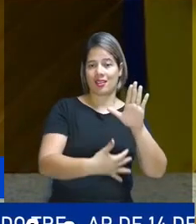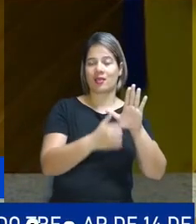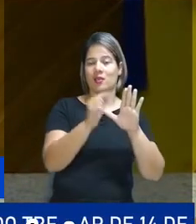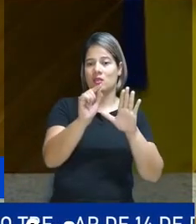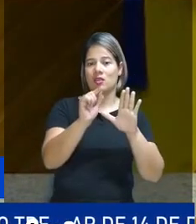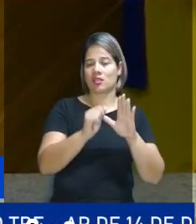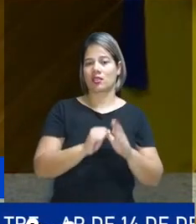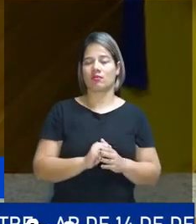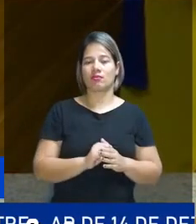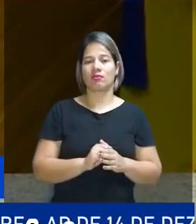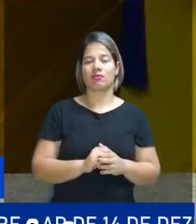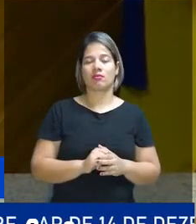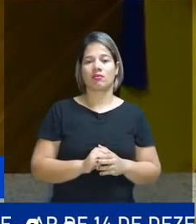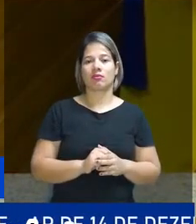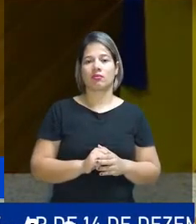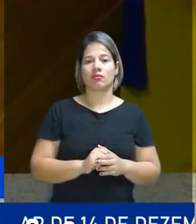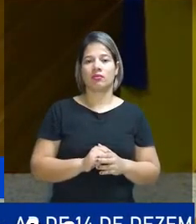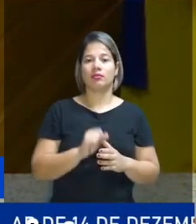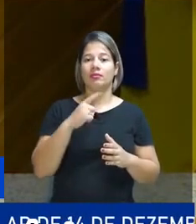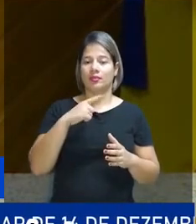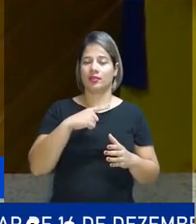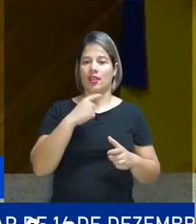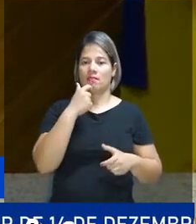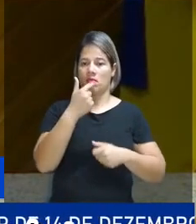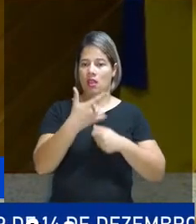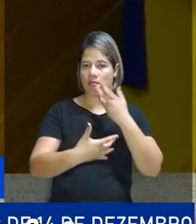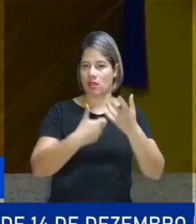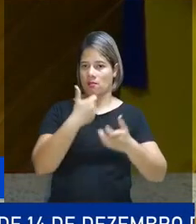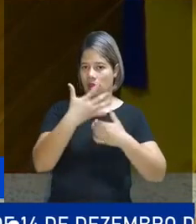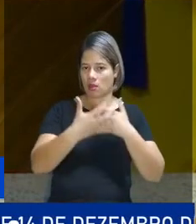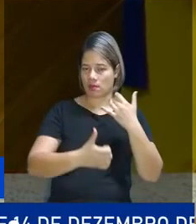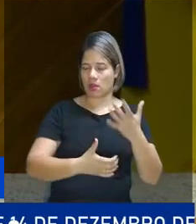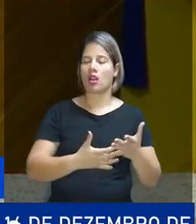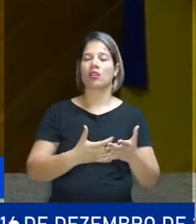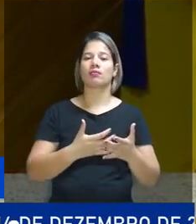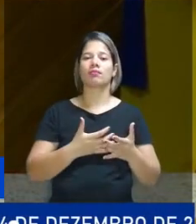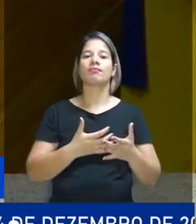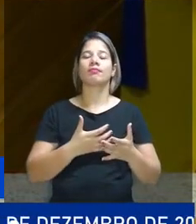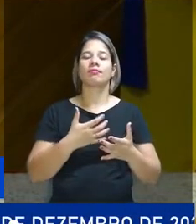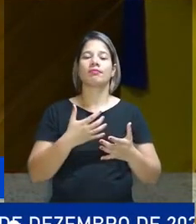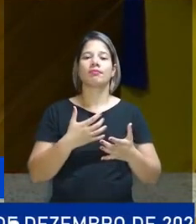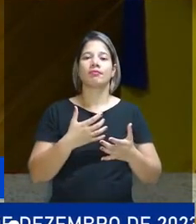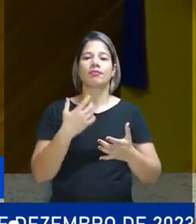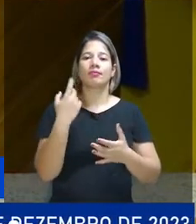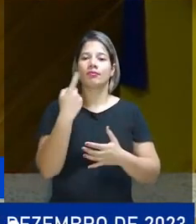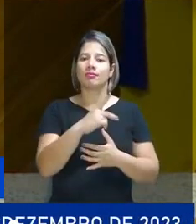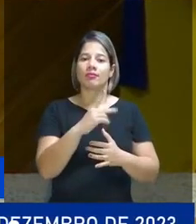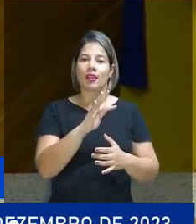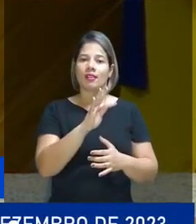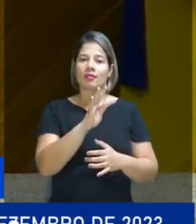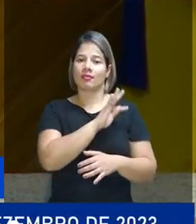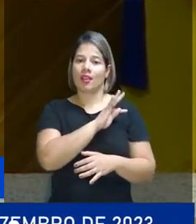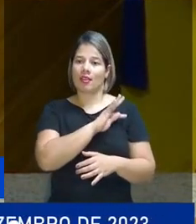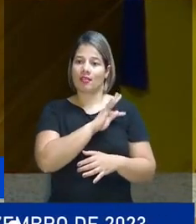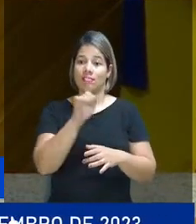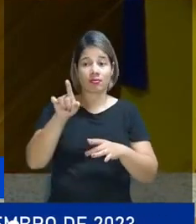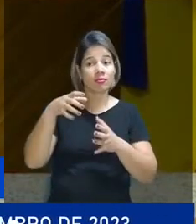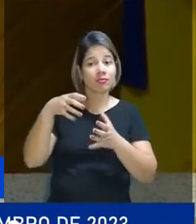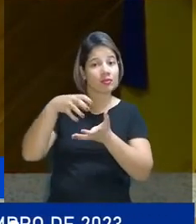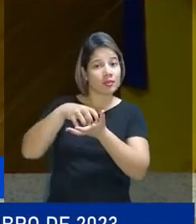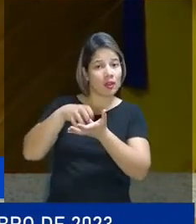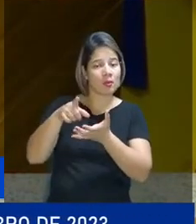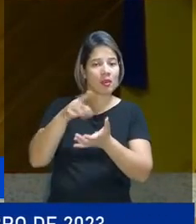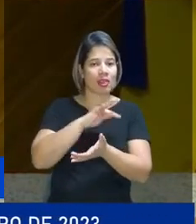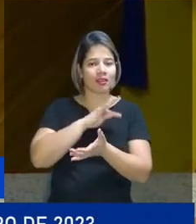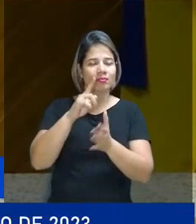afastou juridicamente, com argumentos bastante razoáveis, aquele controle técnico do nosso órgão de